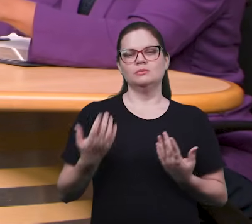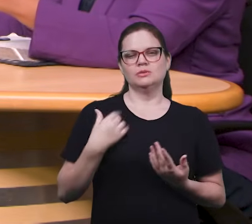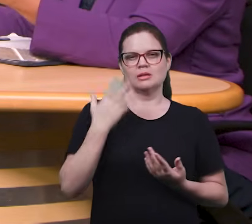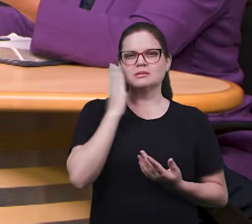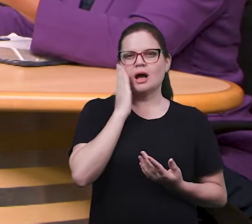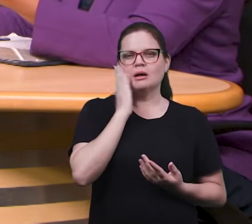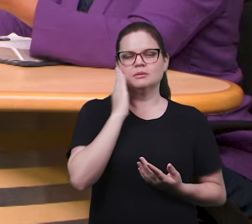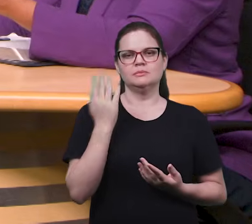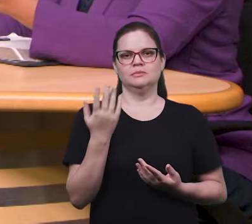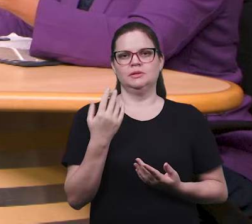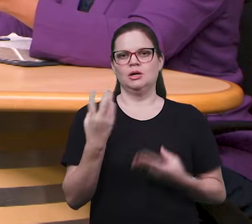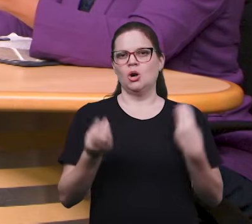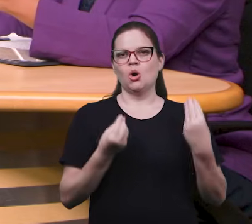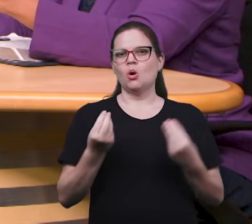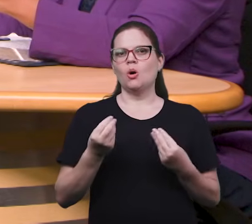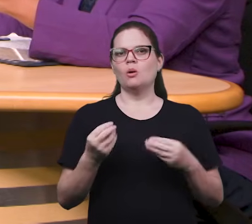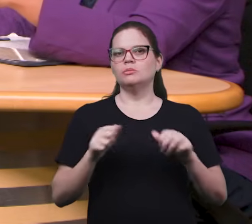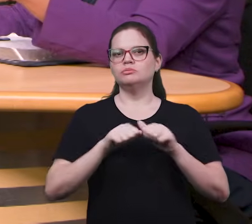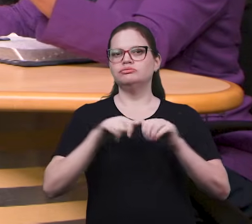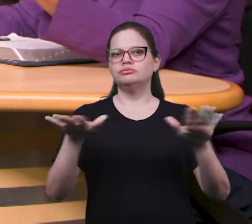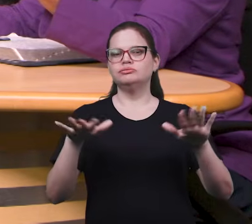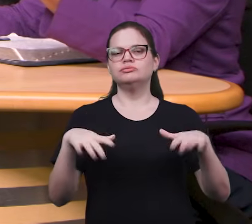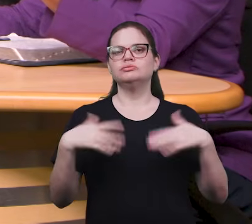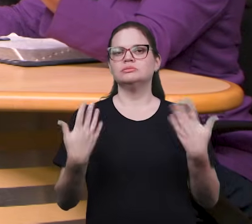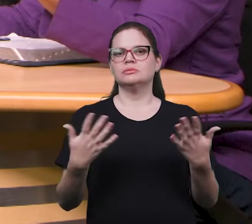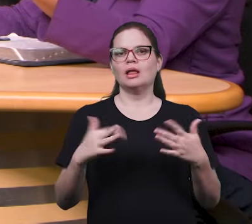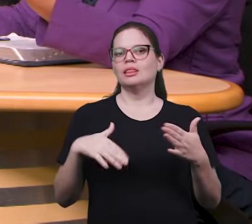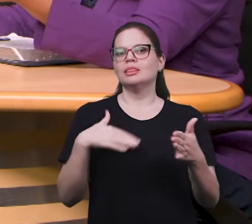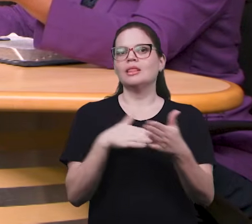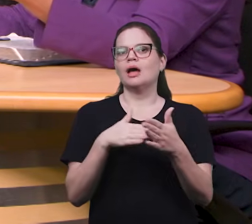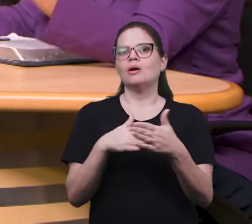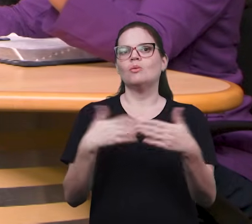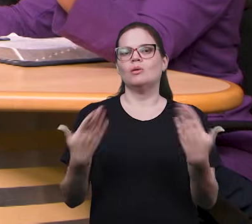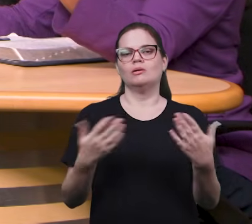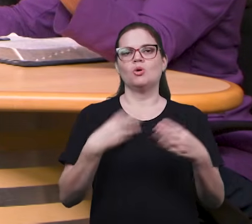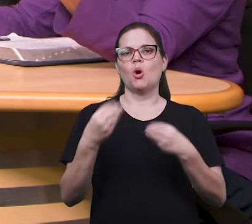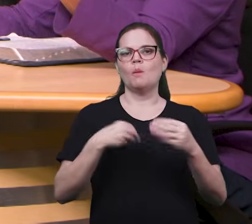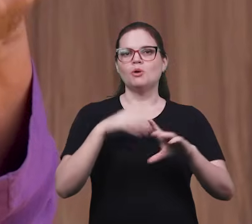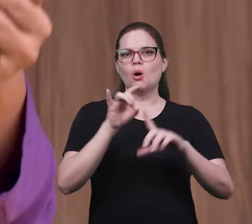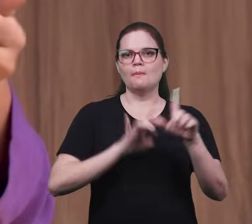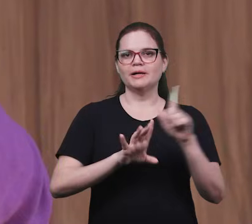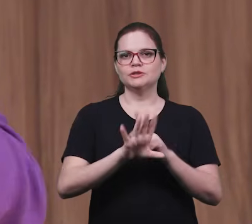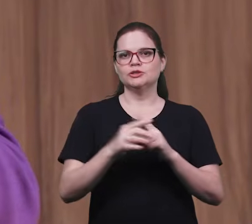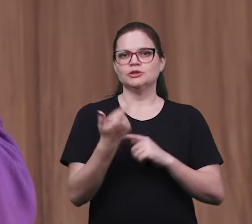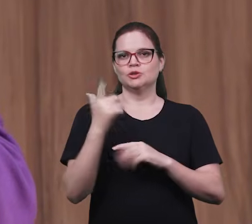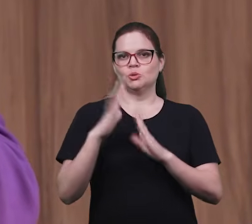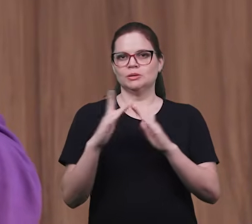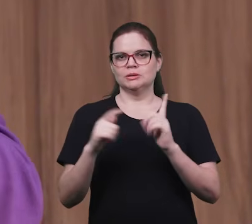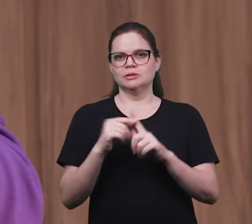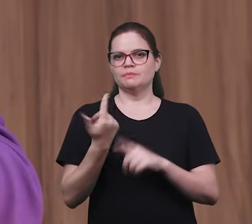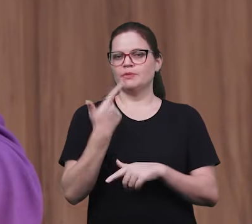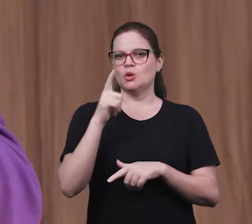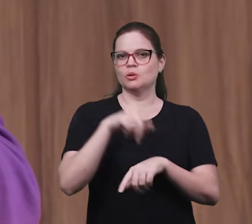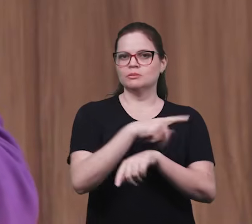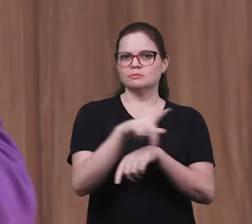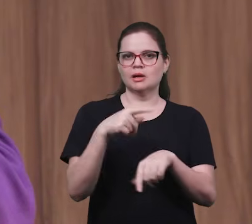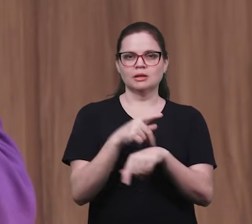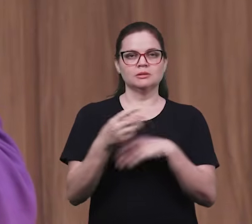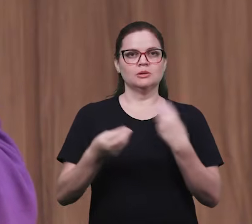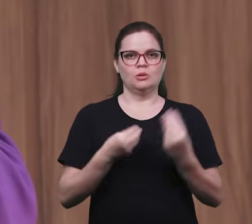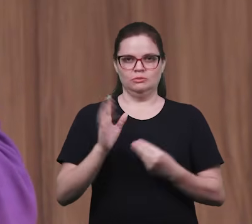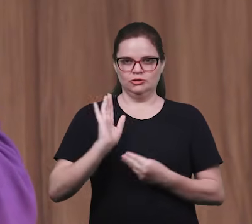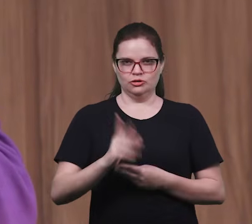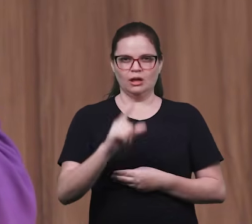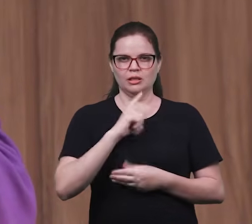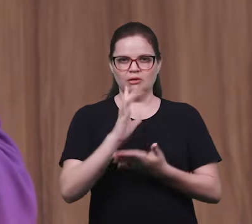conhecimento a respeito desse alcance das revistinhas, como elas têm sido compartilhadas em outras igrejas, em outros países? Você já